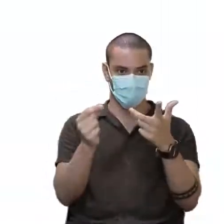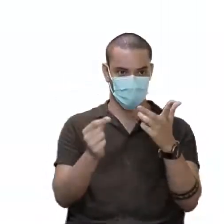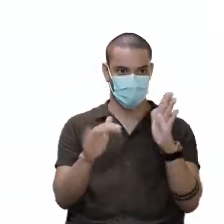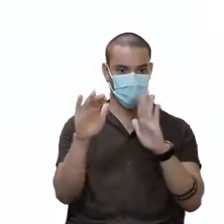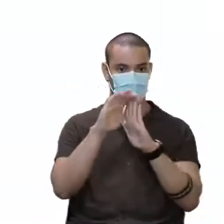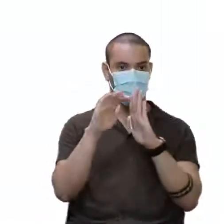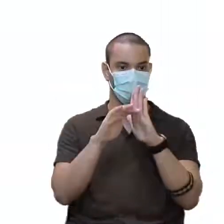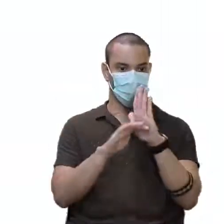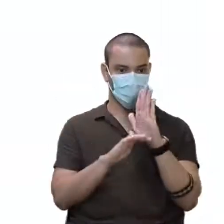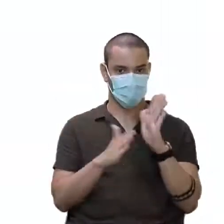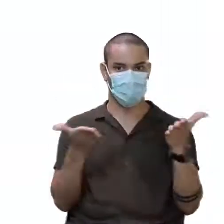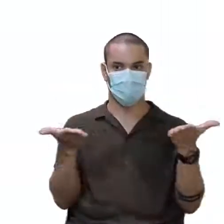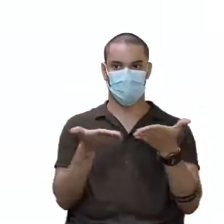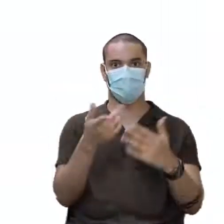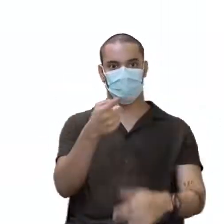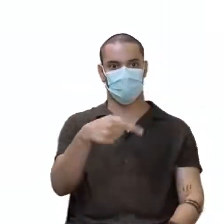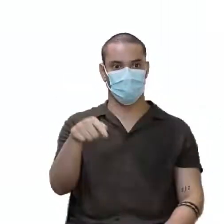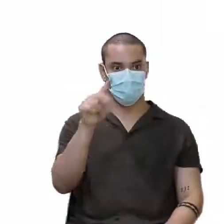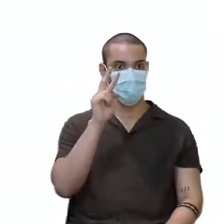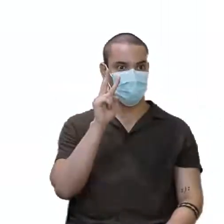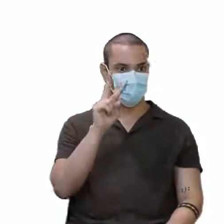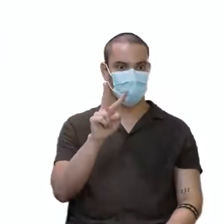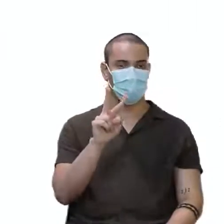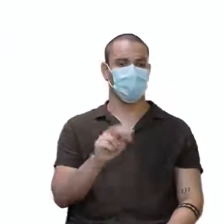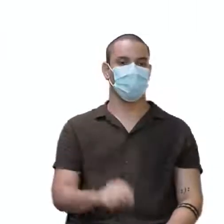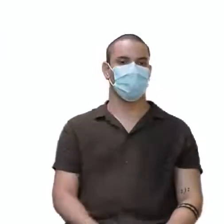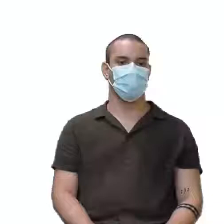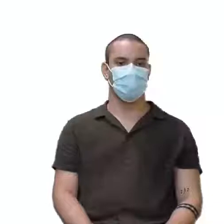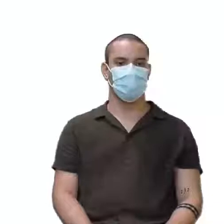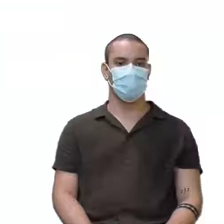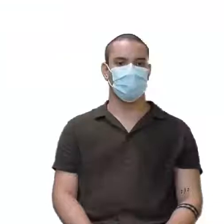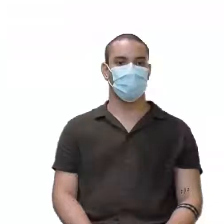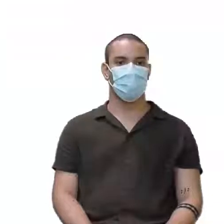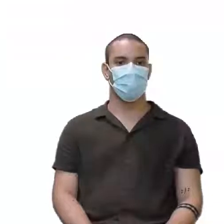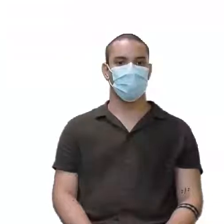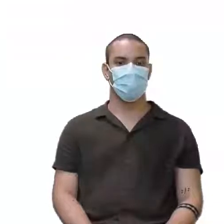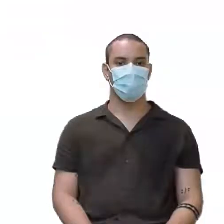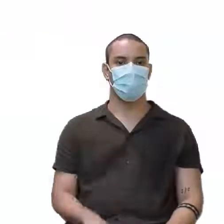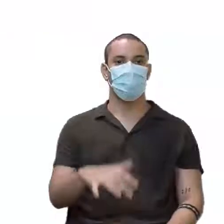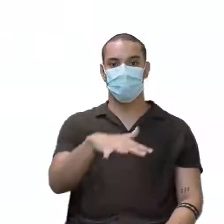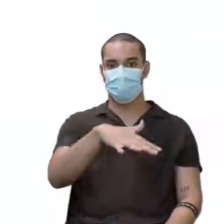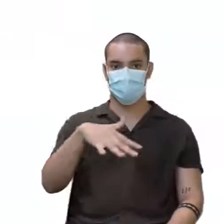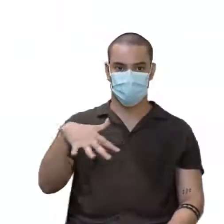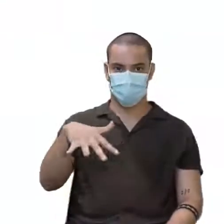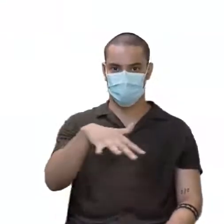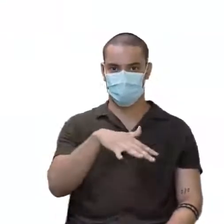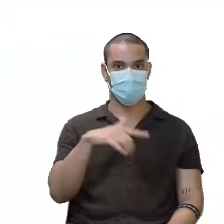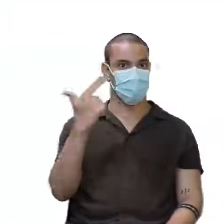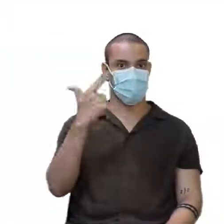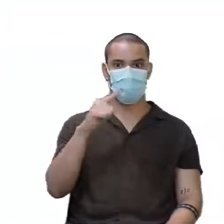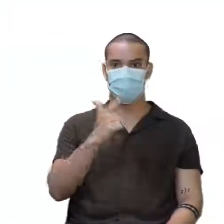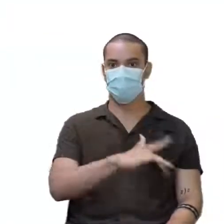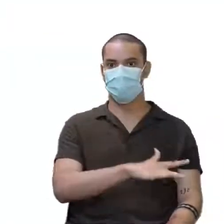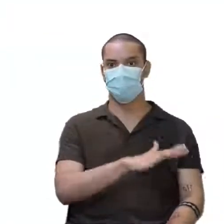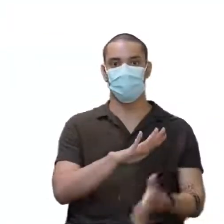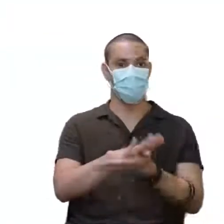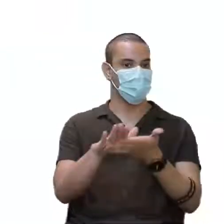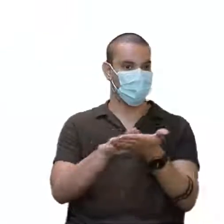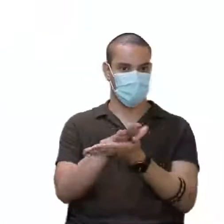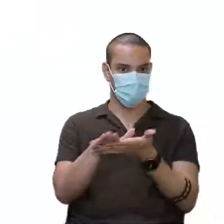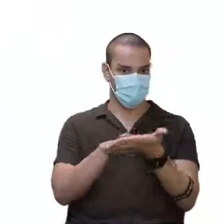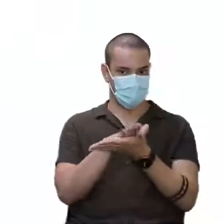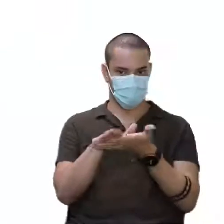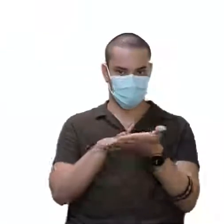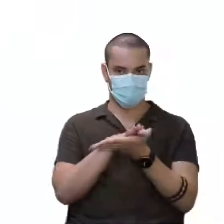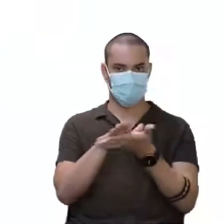a passo agora para você. O que é essa sucessão? Olha lá. Em uma região desabitada, aí a gente